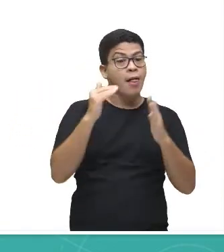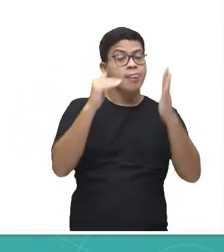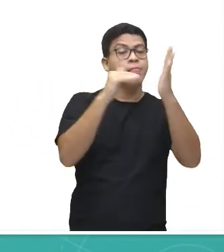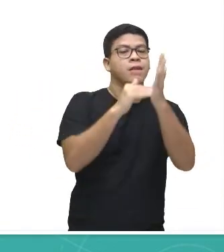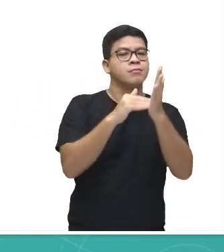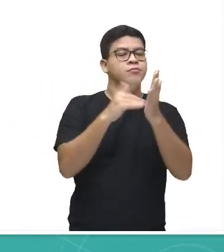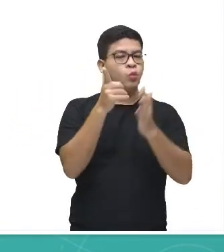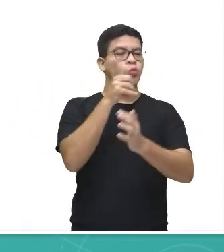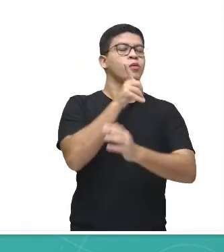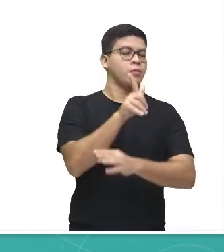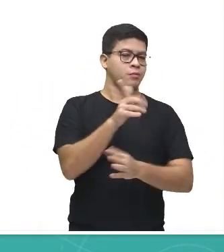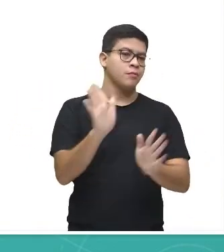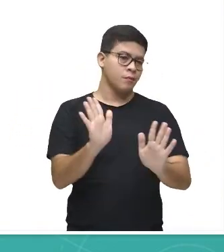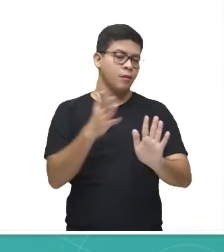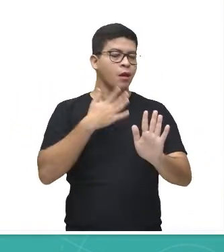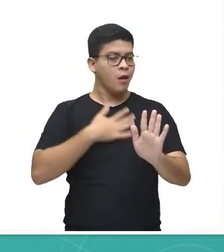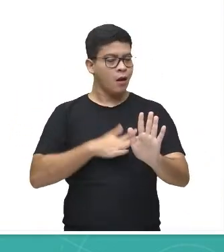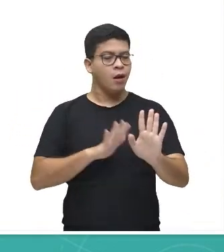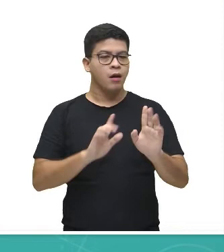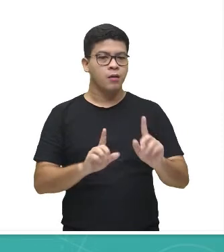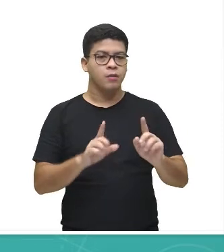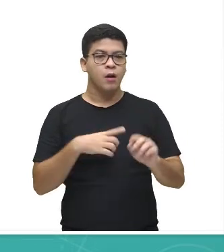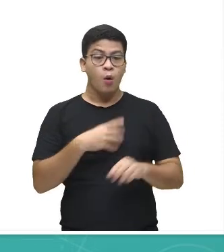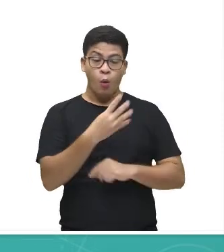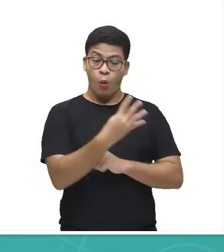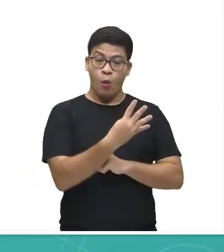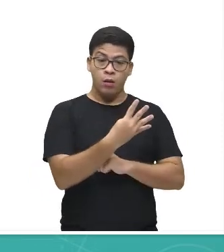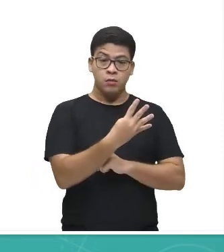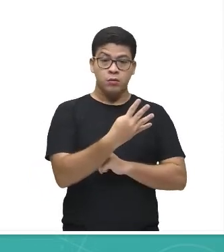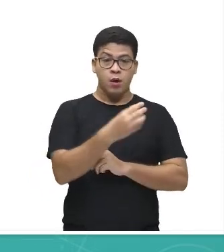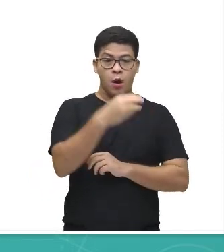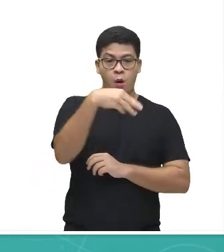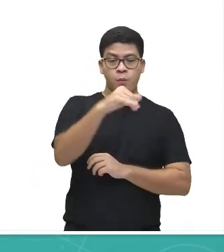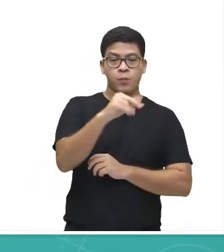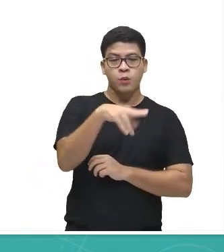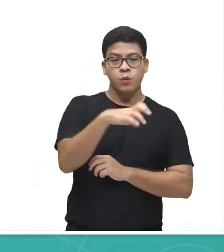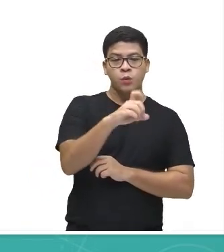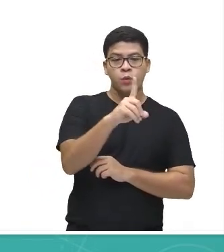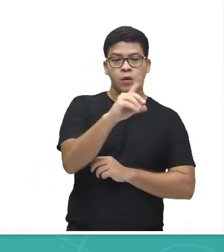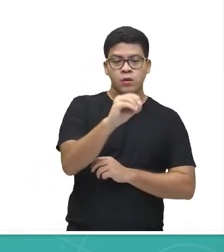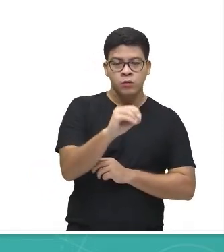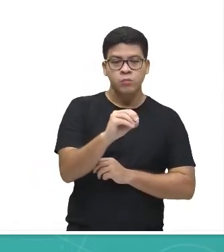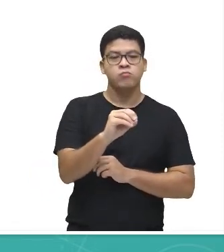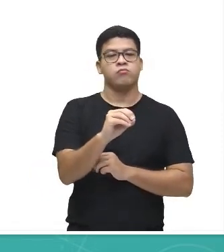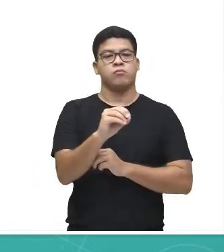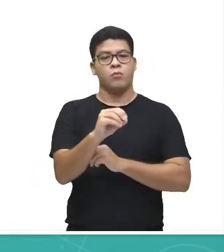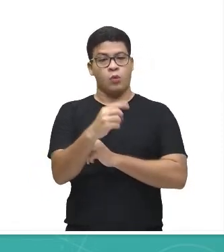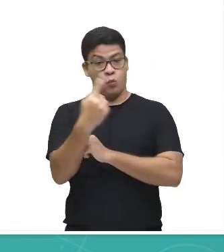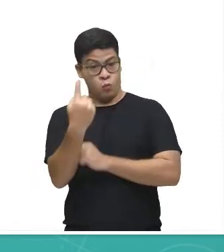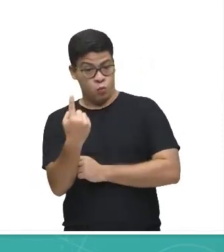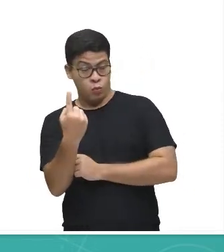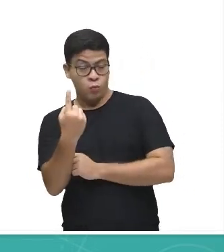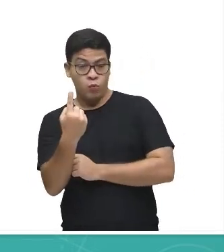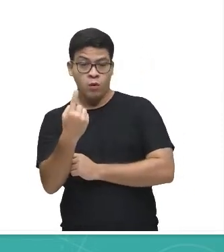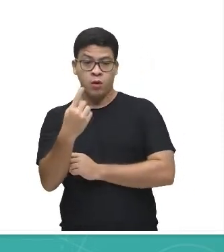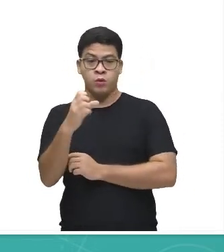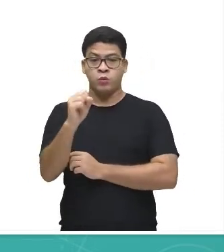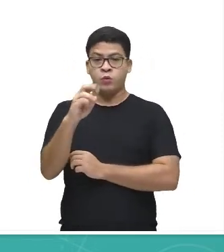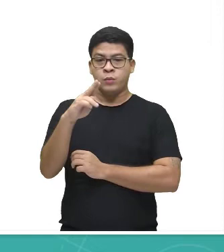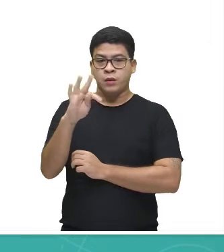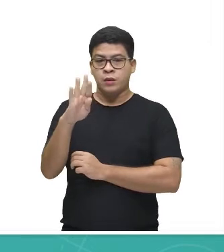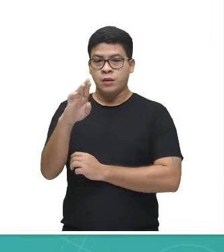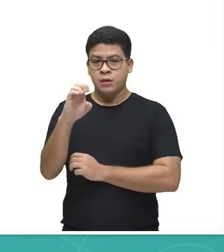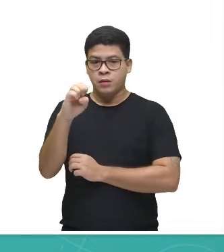objetivo, tá? Então o 4 aqui vai ser o minuendo, o 1 é o subtraindo, tá? E o 3, que é a resposta,